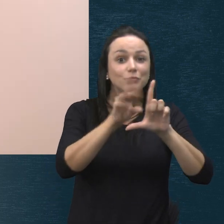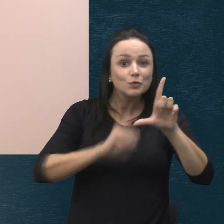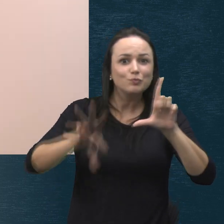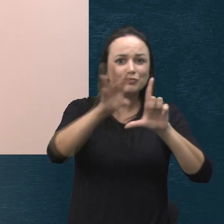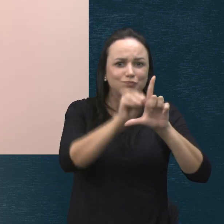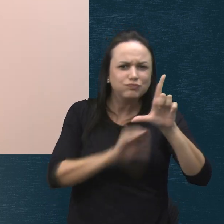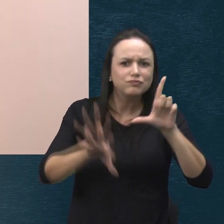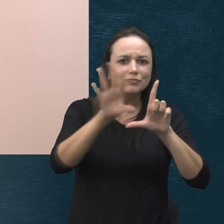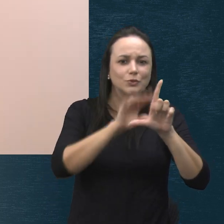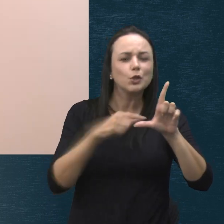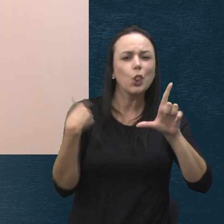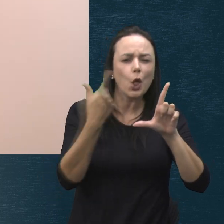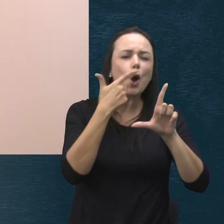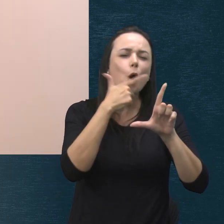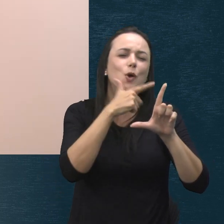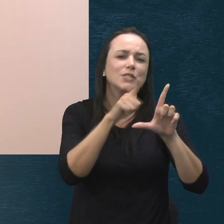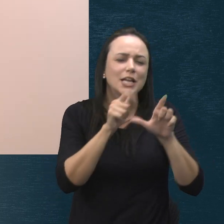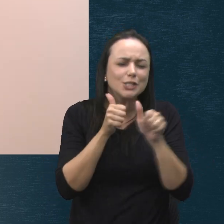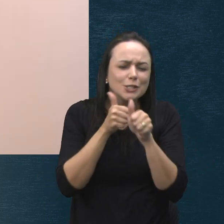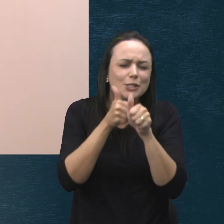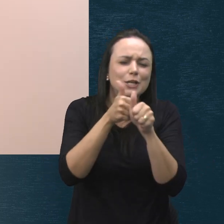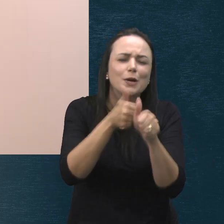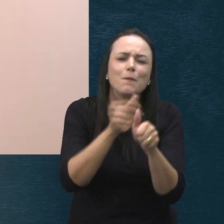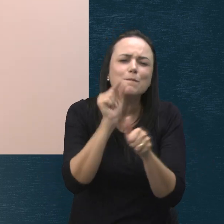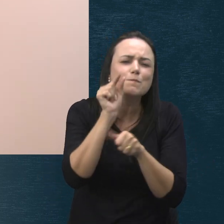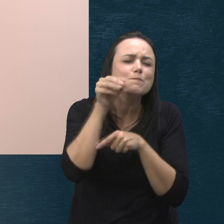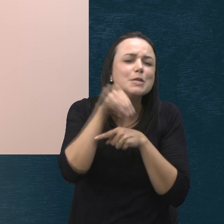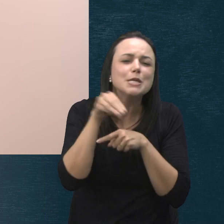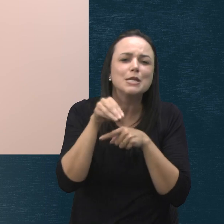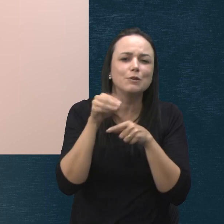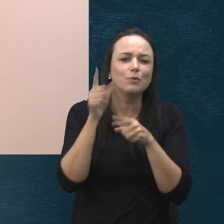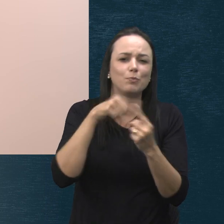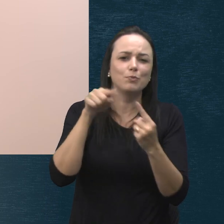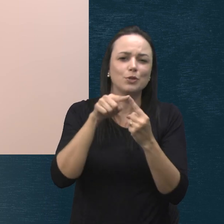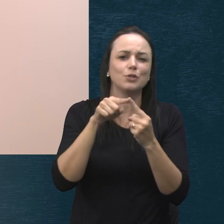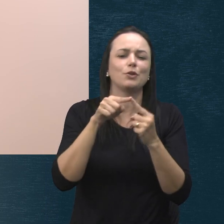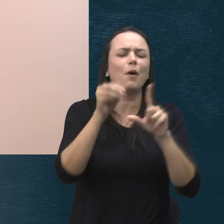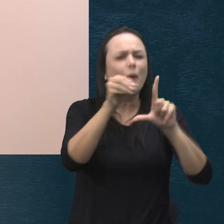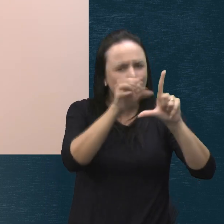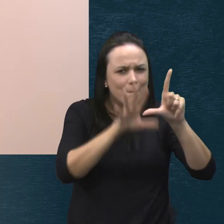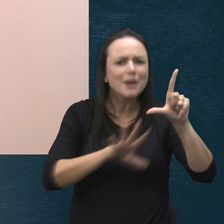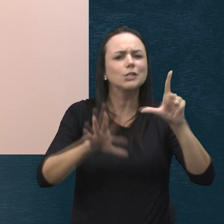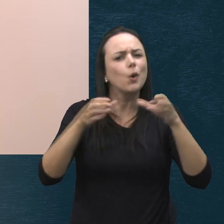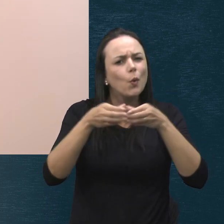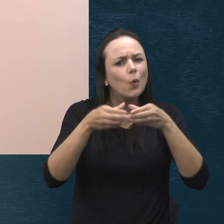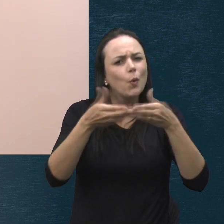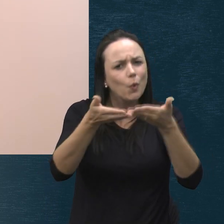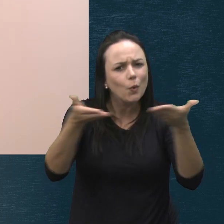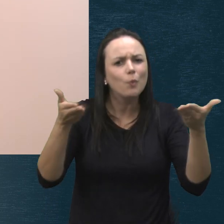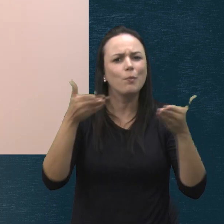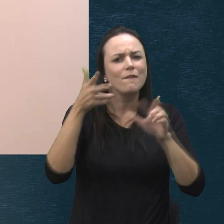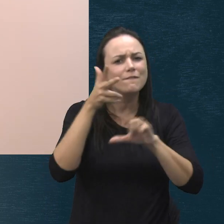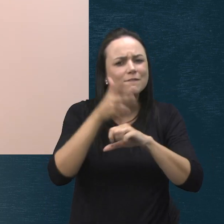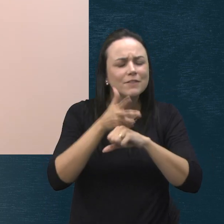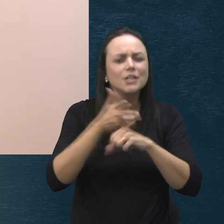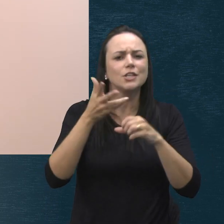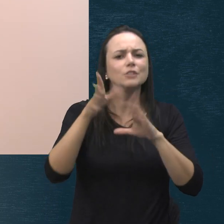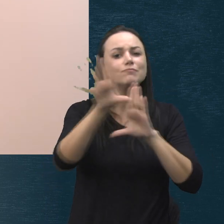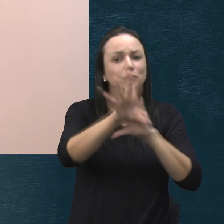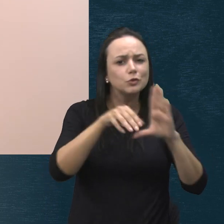gente chega 1 milímetro mais para frente nesse objetivo. Compartilha nos grupos, segue